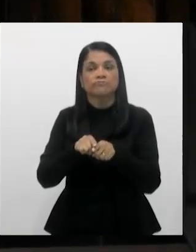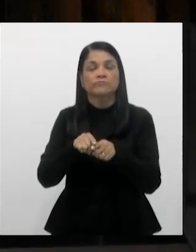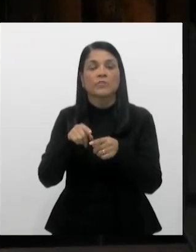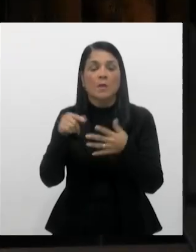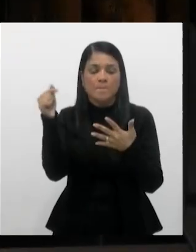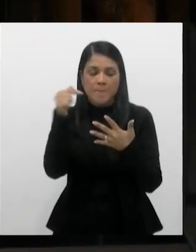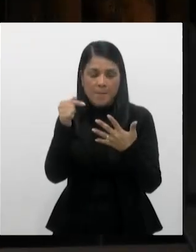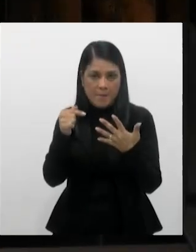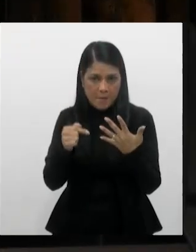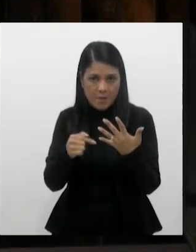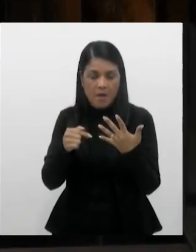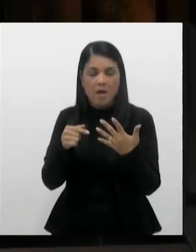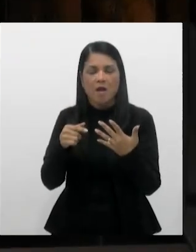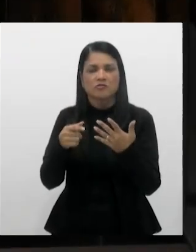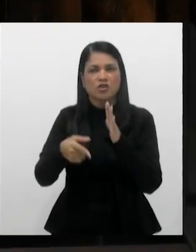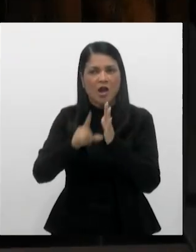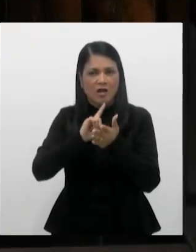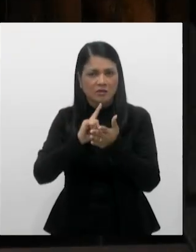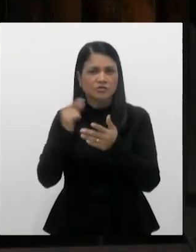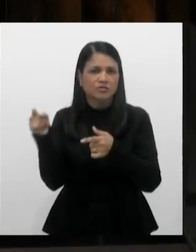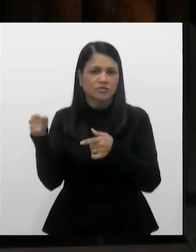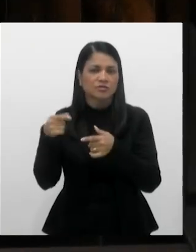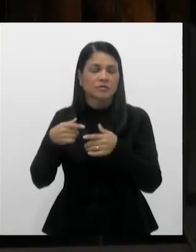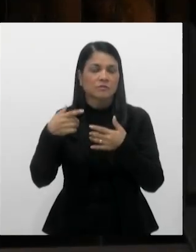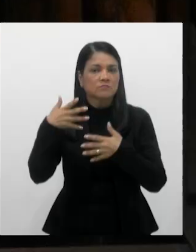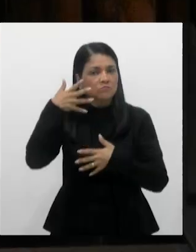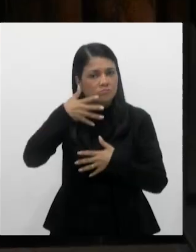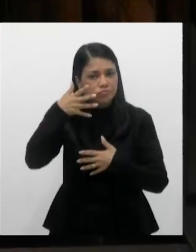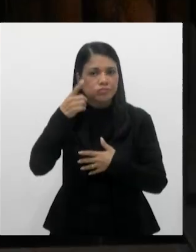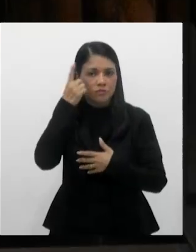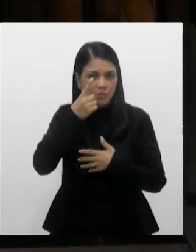alguns colegas aqui, a gente precisa